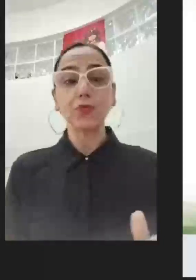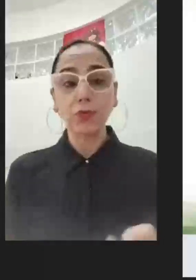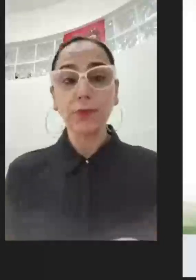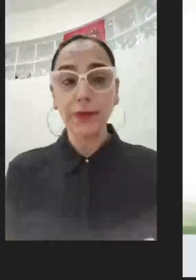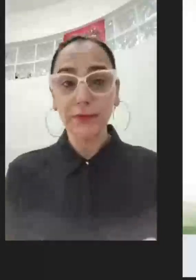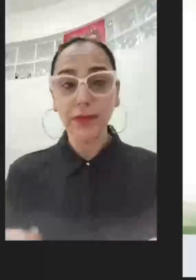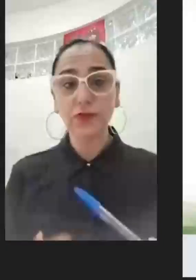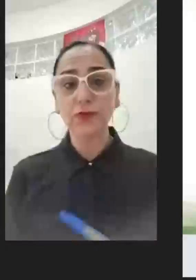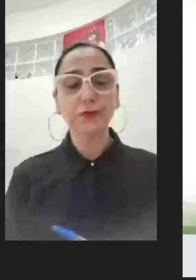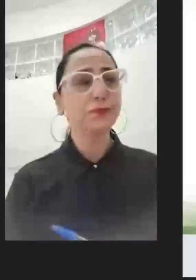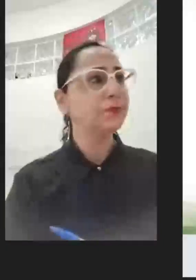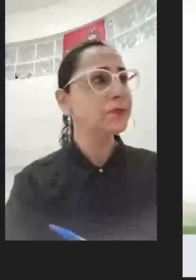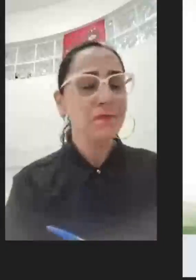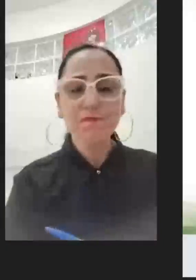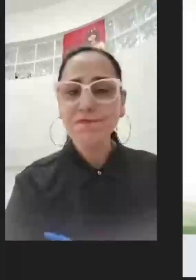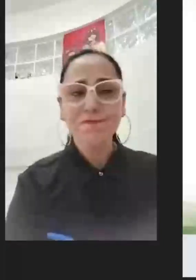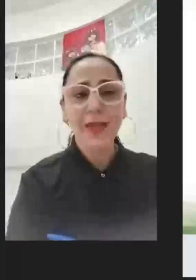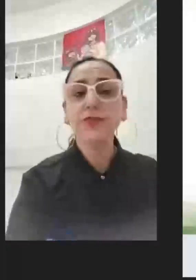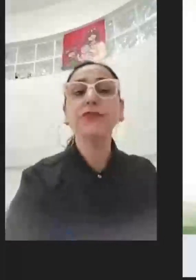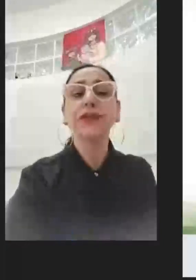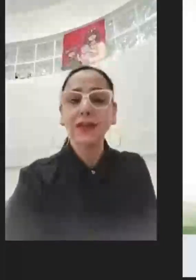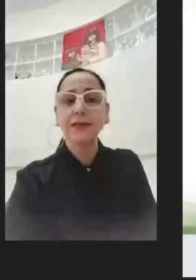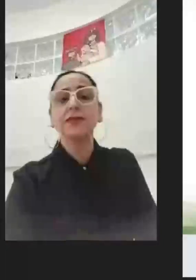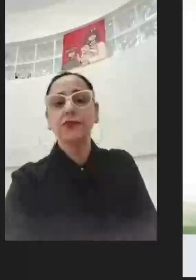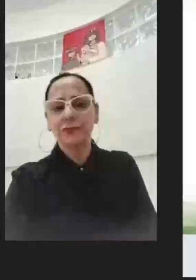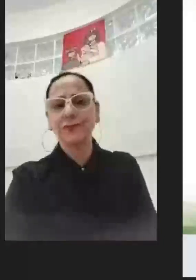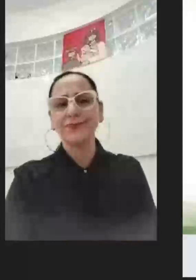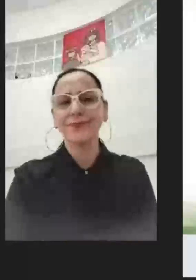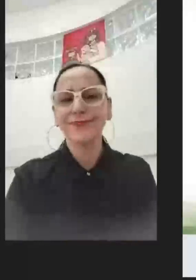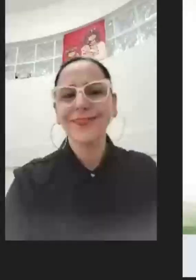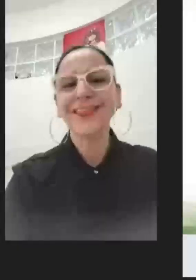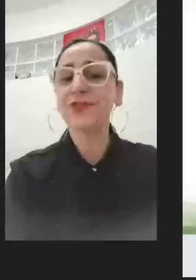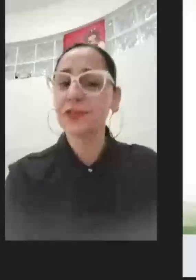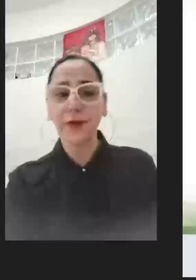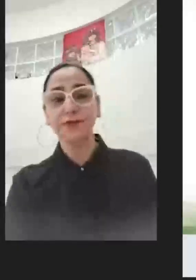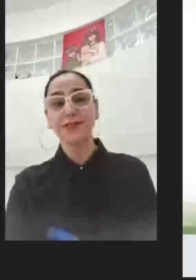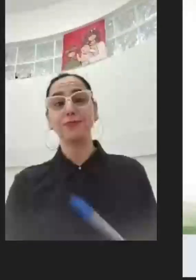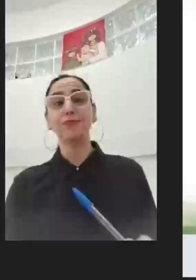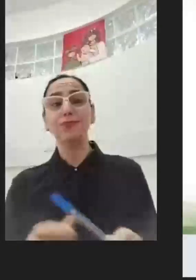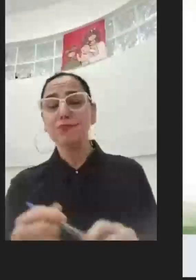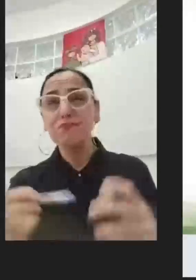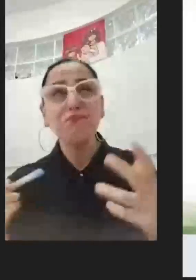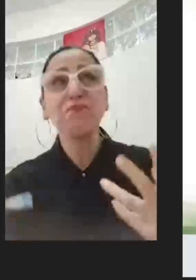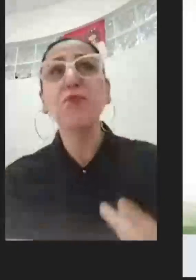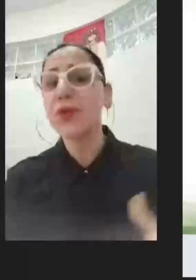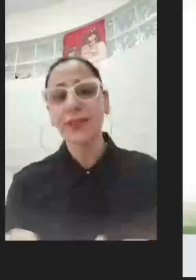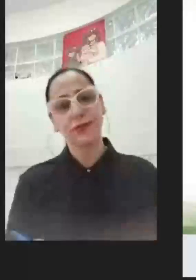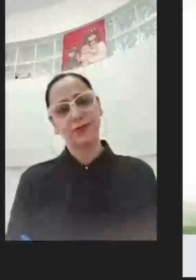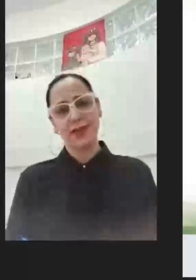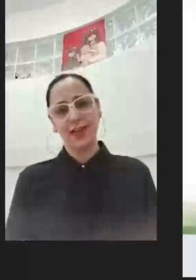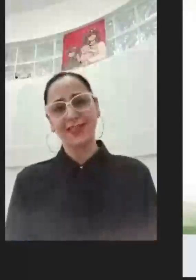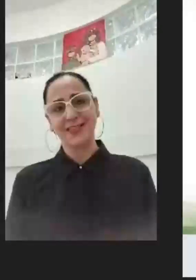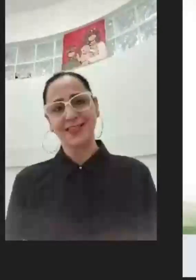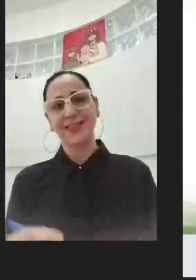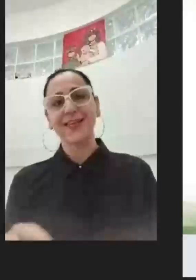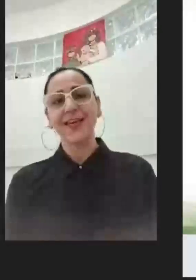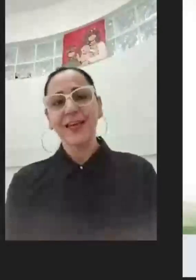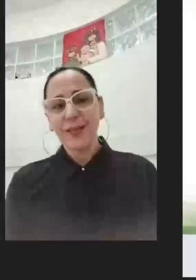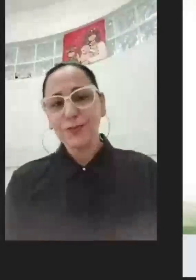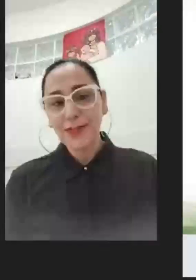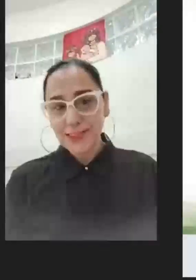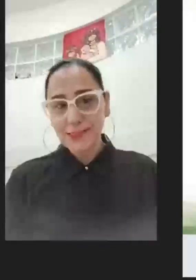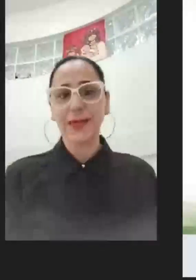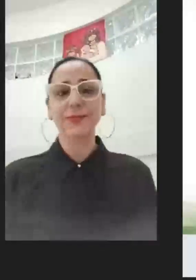sabe, se tem algum imprevisto, a gente fica triste. E a gente pode fazer muita